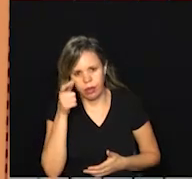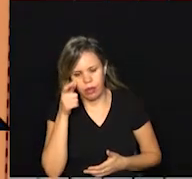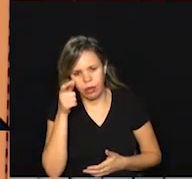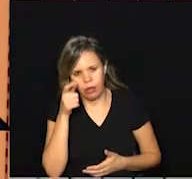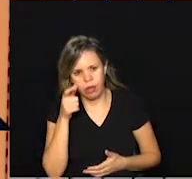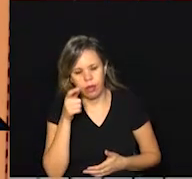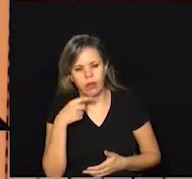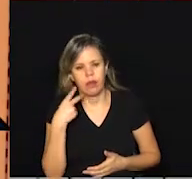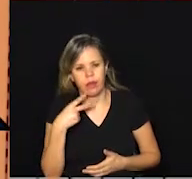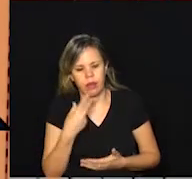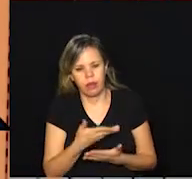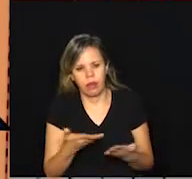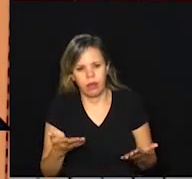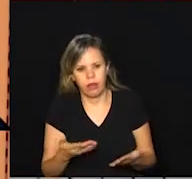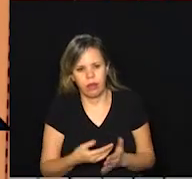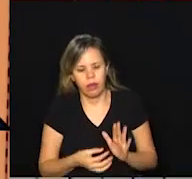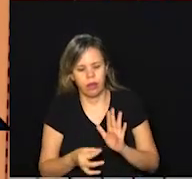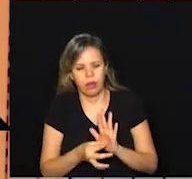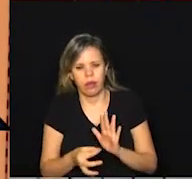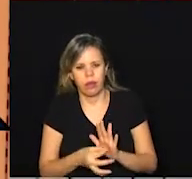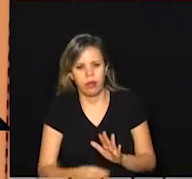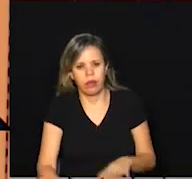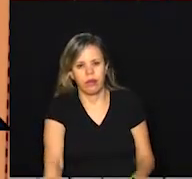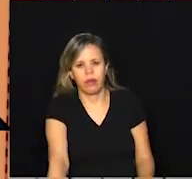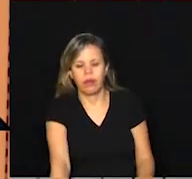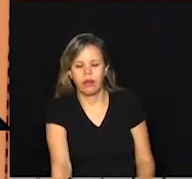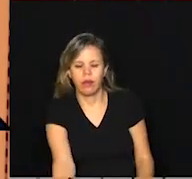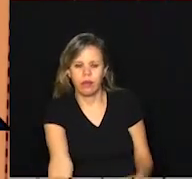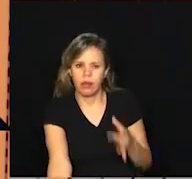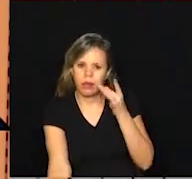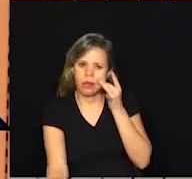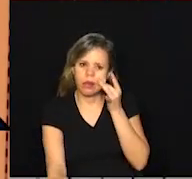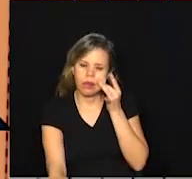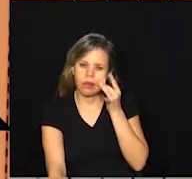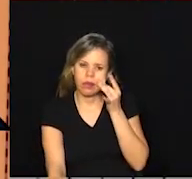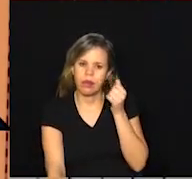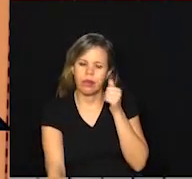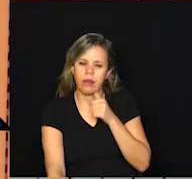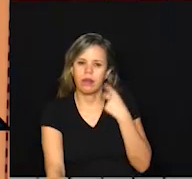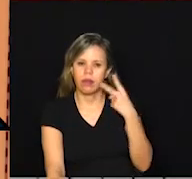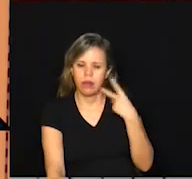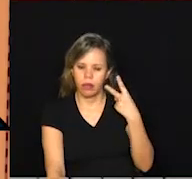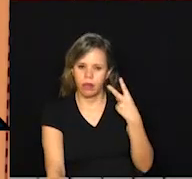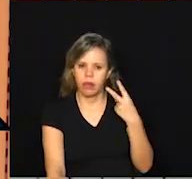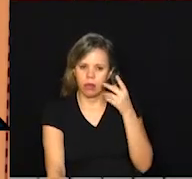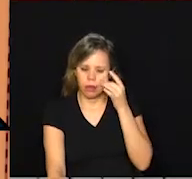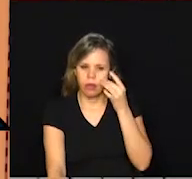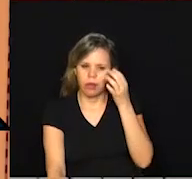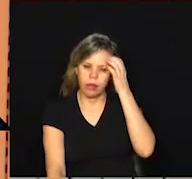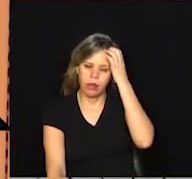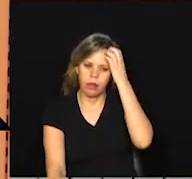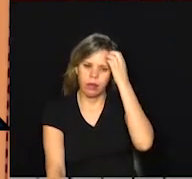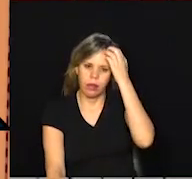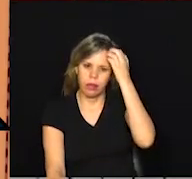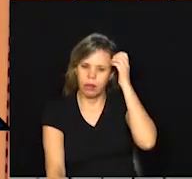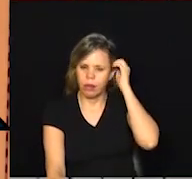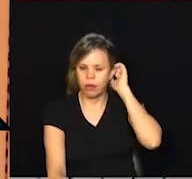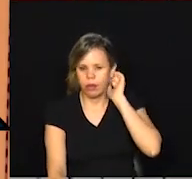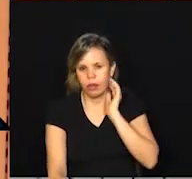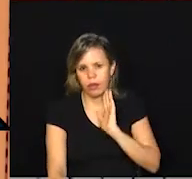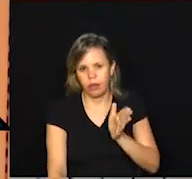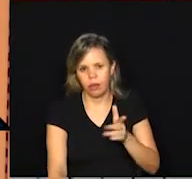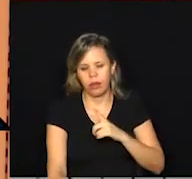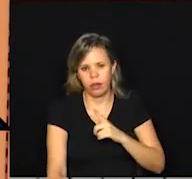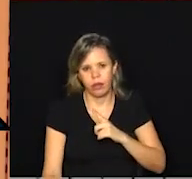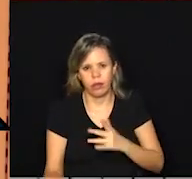também dos parlamentares que estão aqui presa aí das parlamentares que estão presentes né então nós